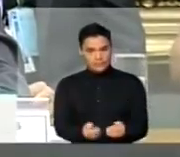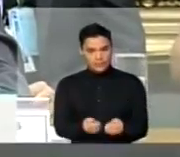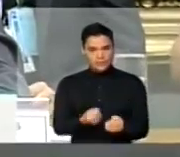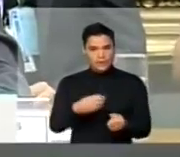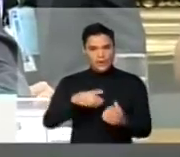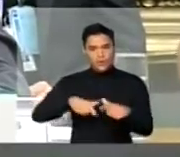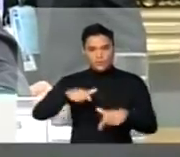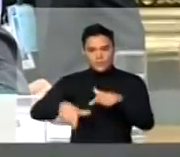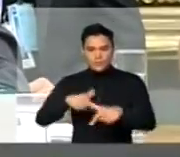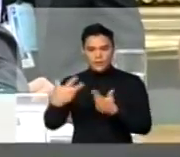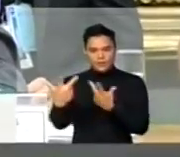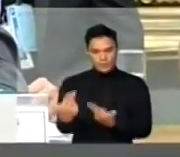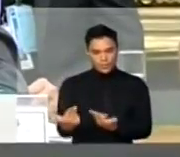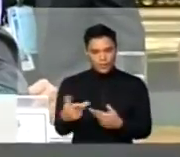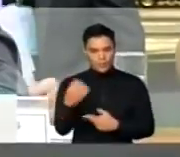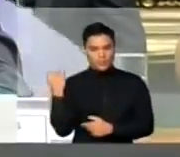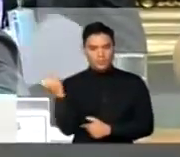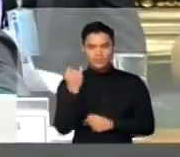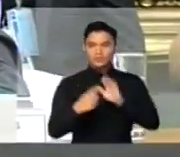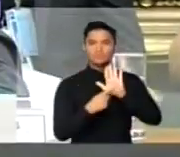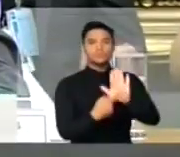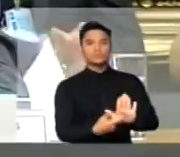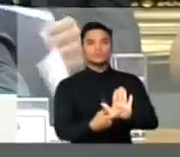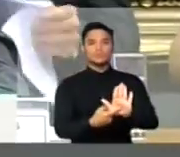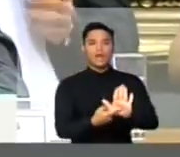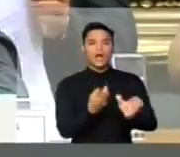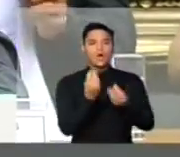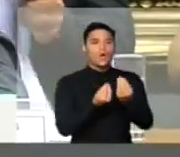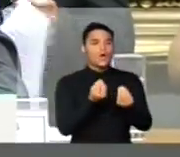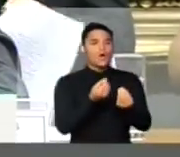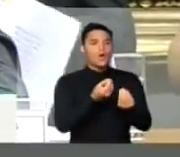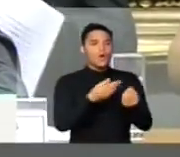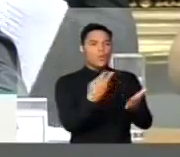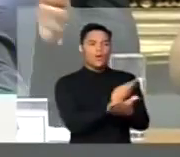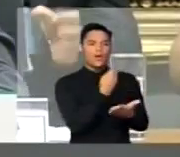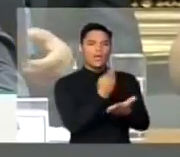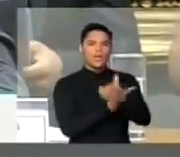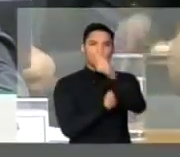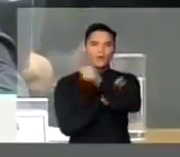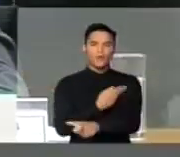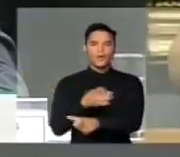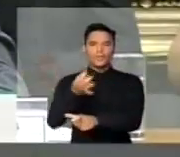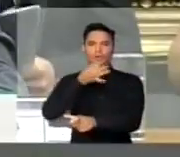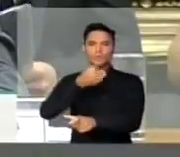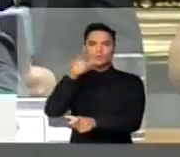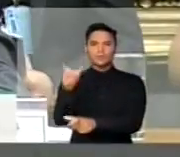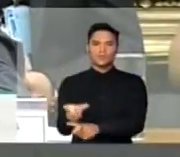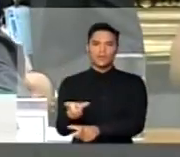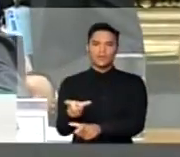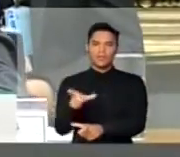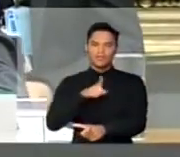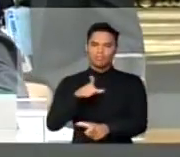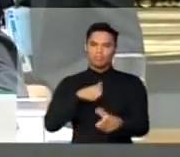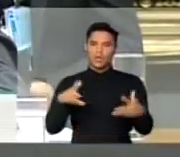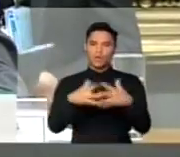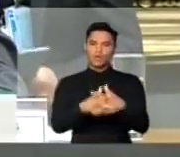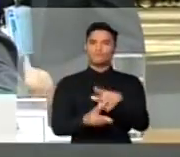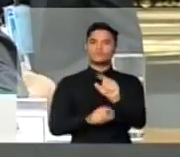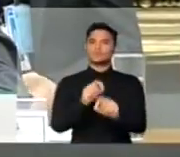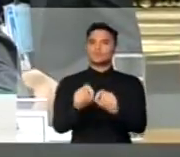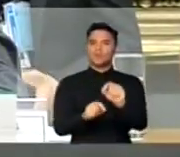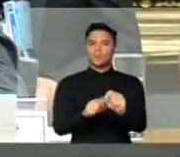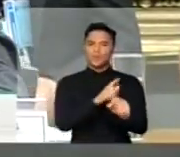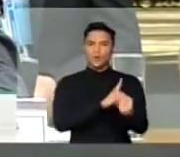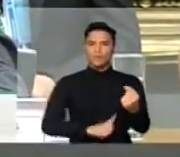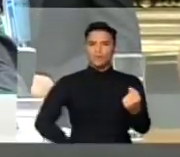semelhantes, é importante alertar para o erro deste argumento. Existe uma confusão quando se afirma que os